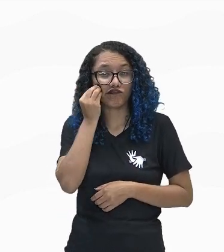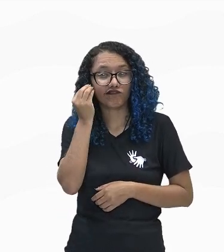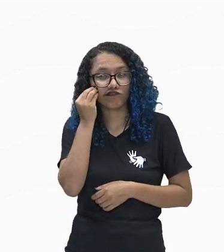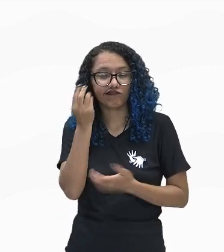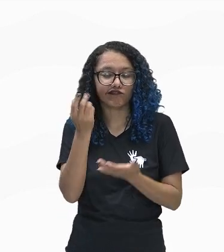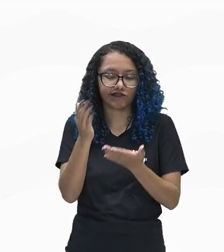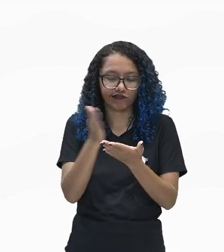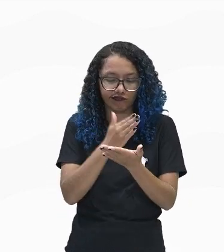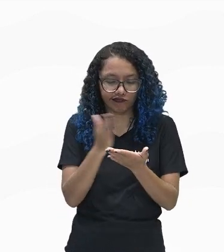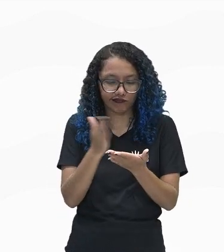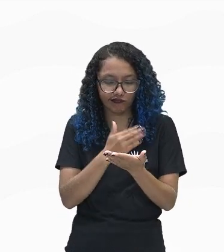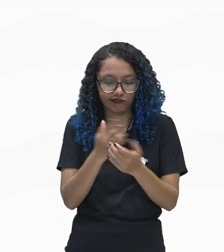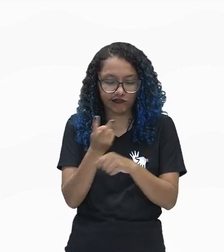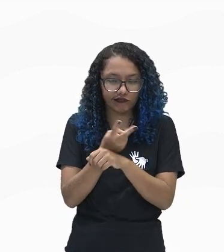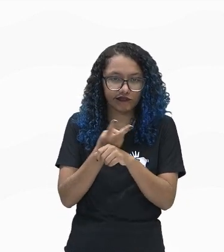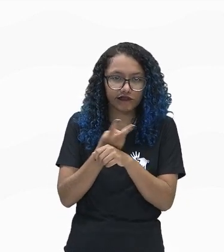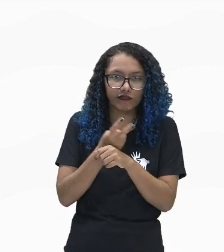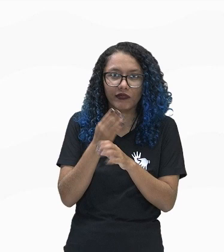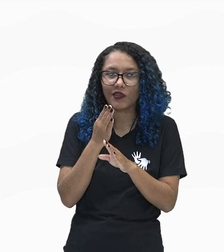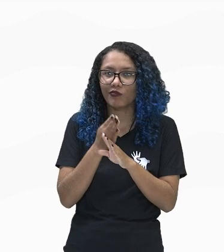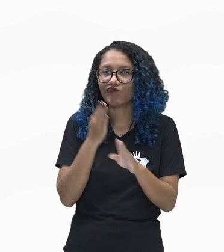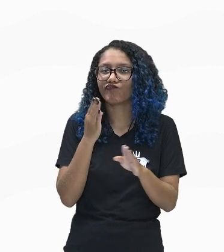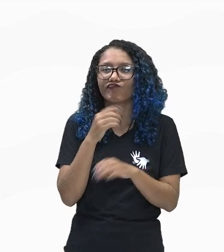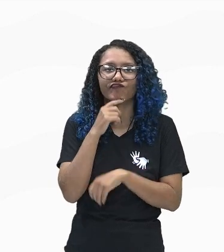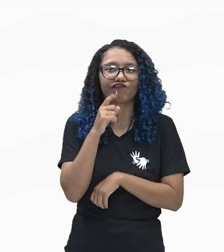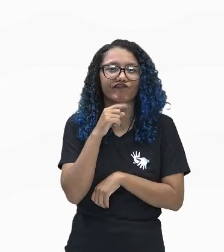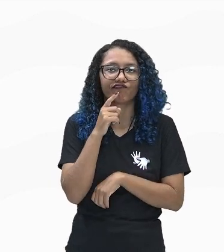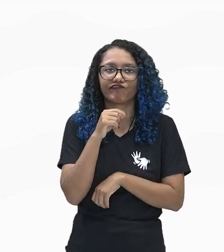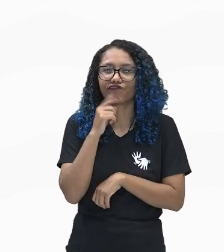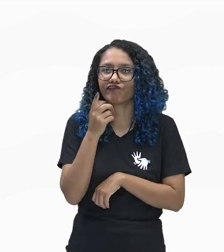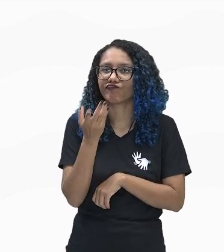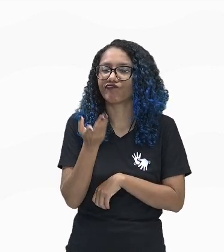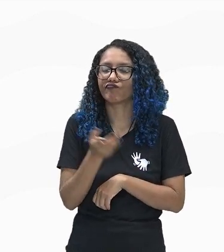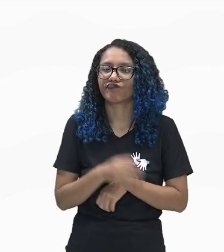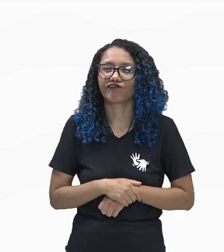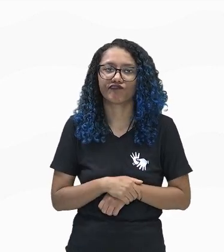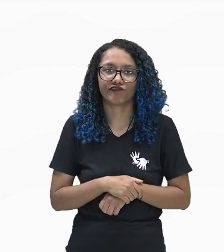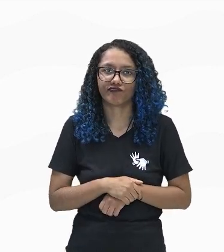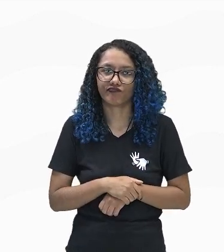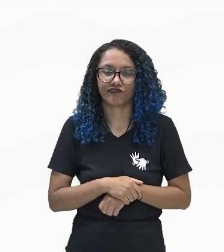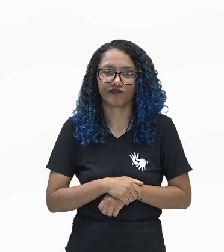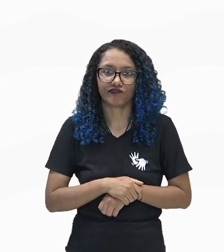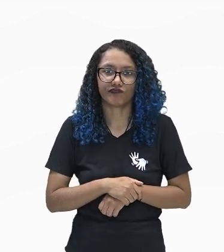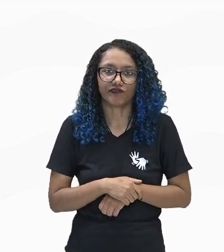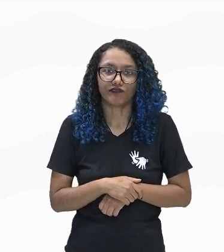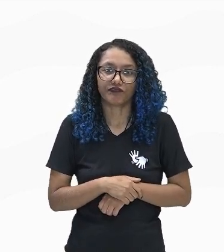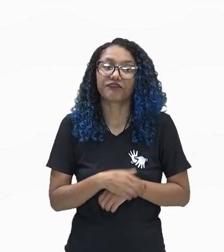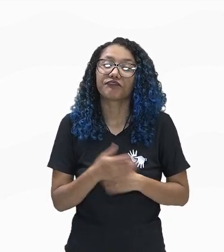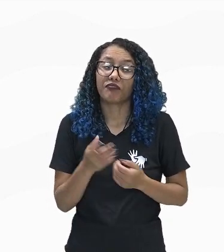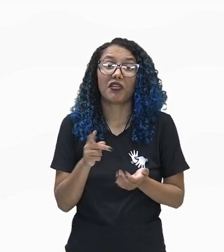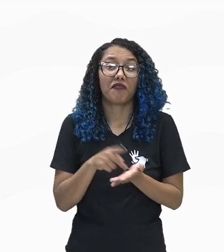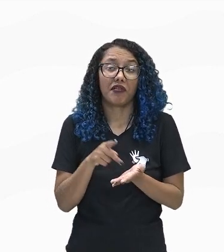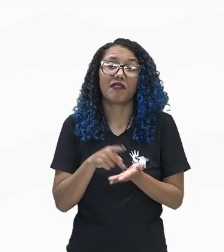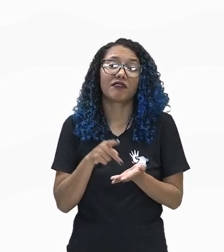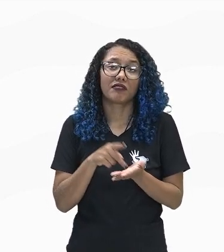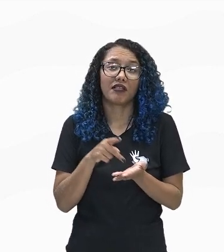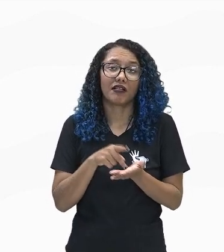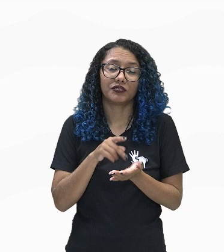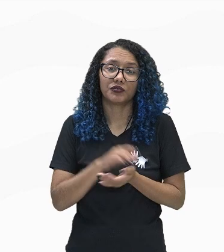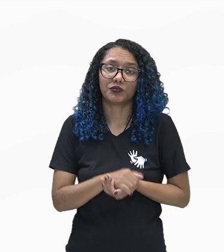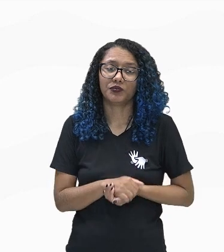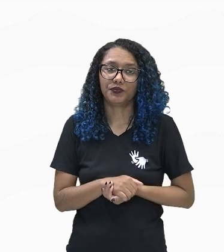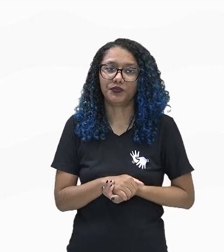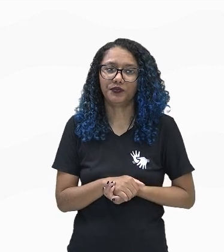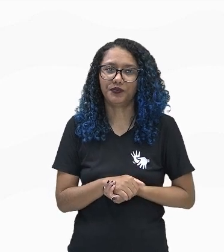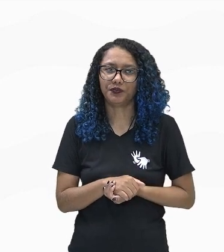vida. Poxa, o Aurélio não tem o que eu esperava. Realmente, a gente não vai encontrar o sentido